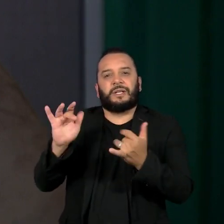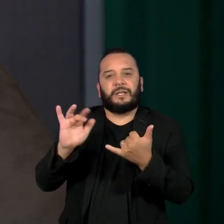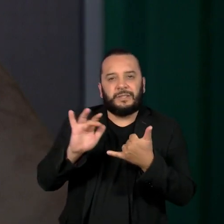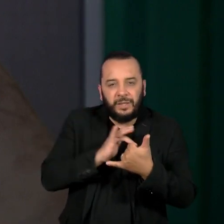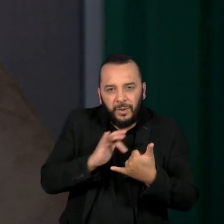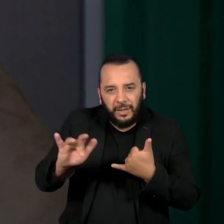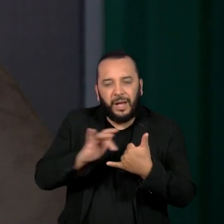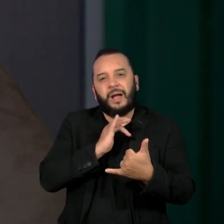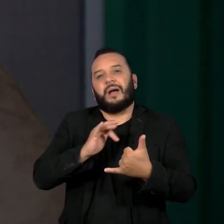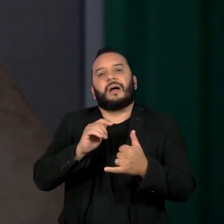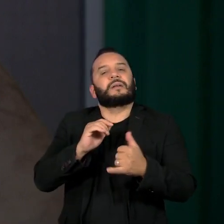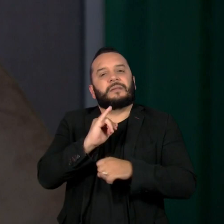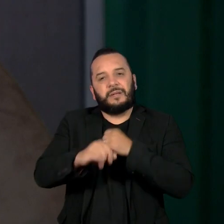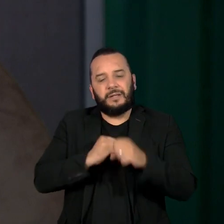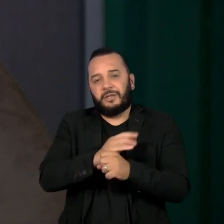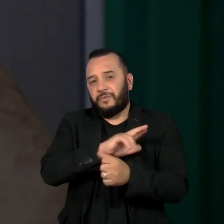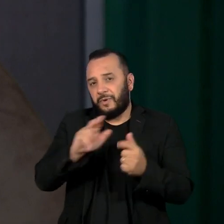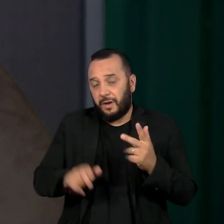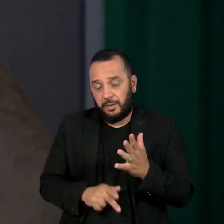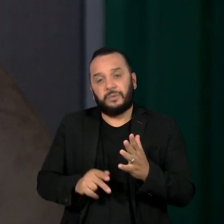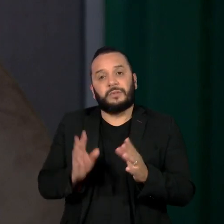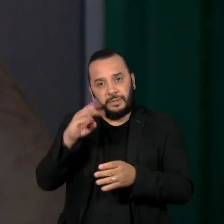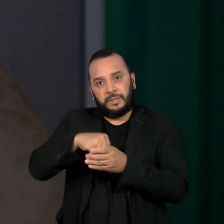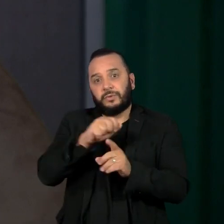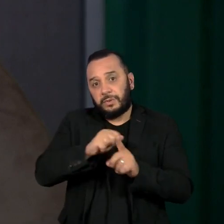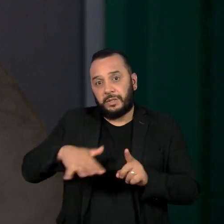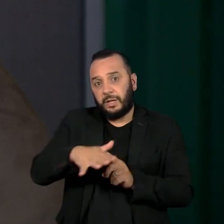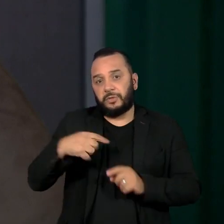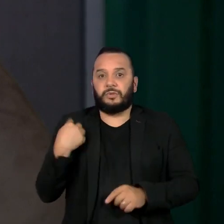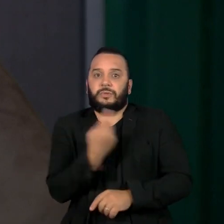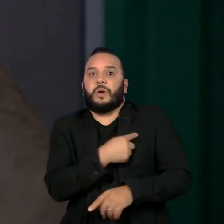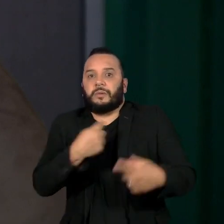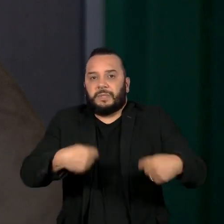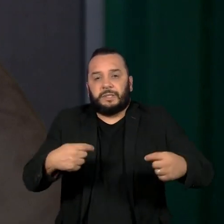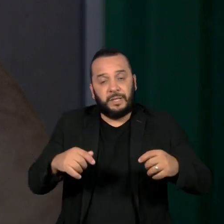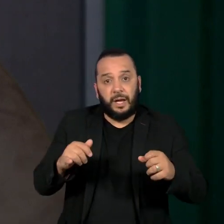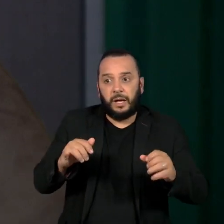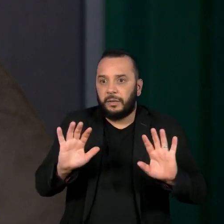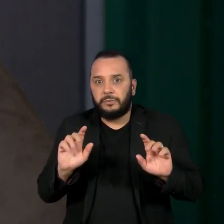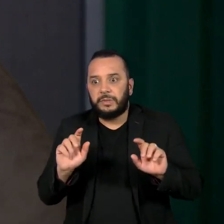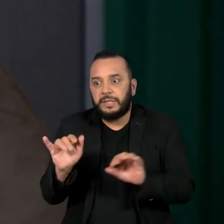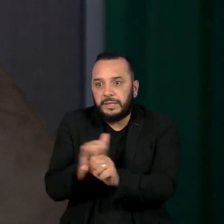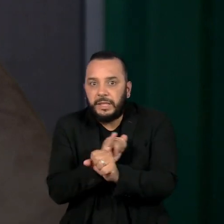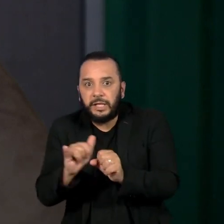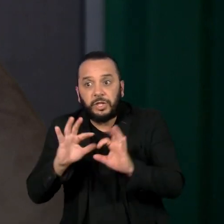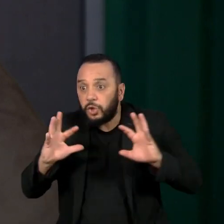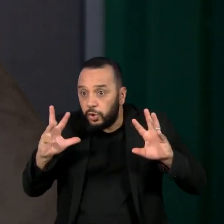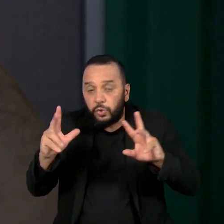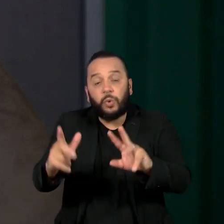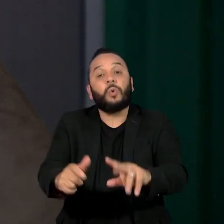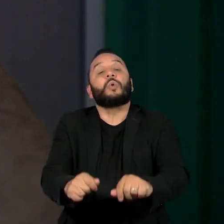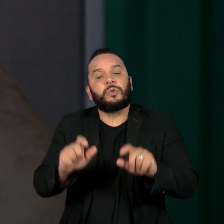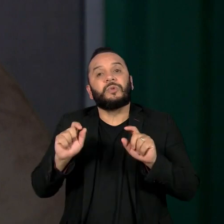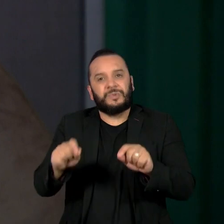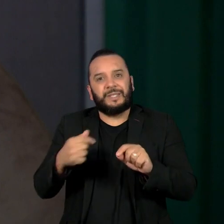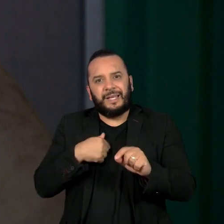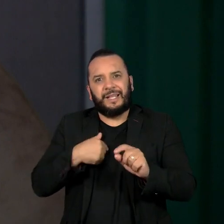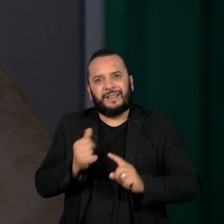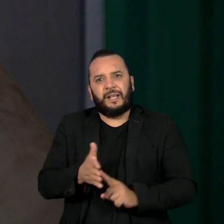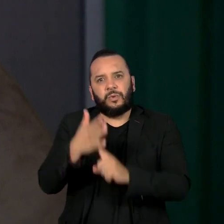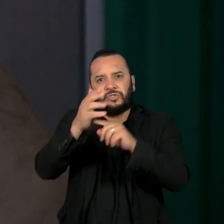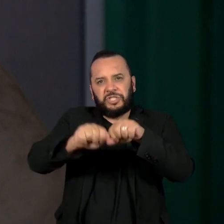existe uma necessidade de adoção de estratégia para que todos tenham acesso ao mundo digital. Vamos entender